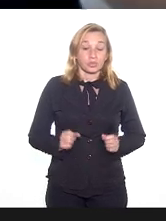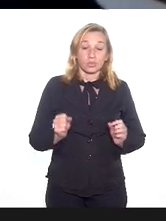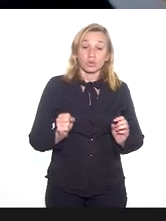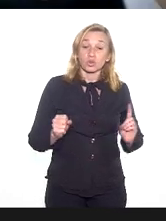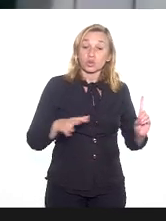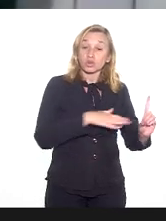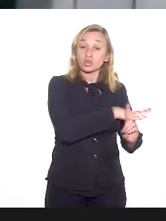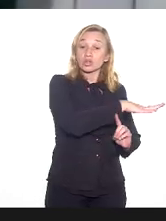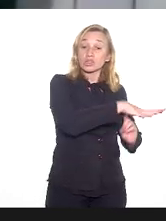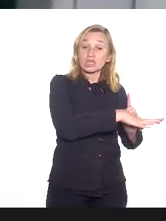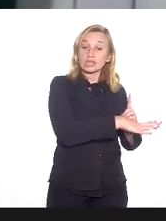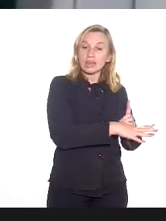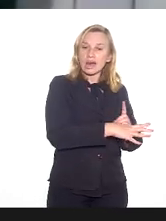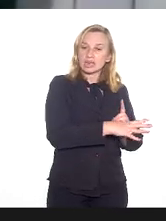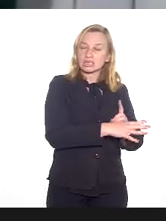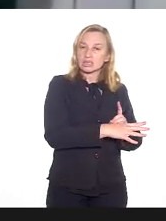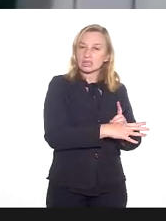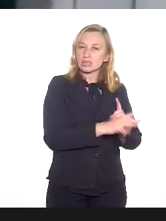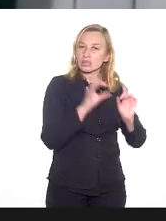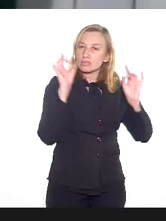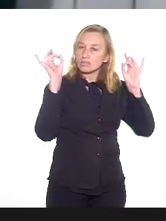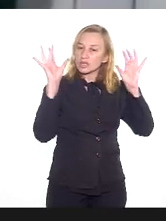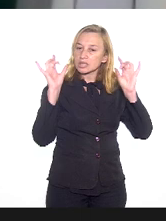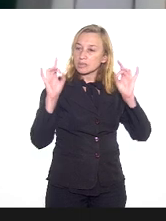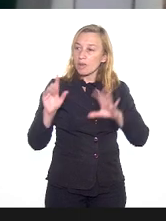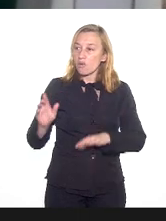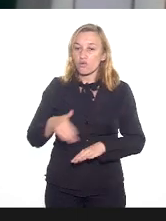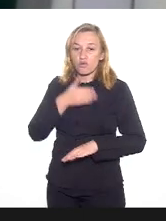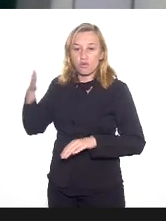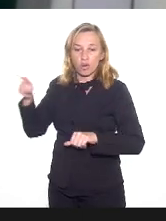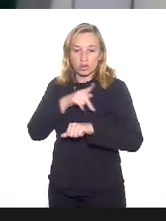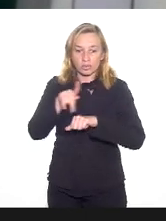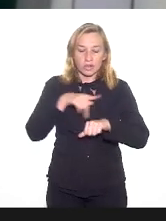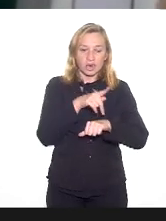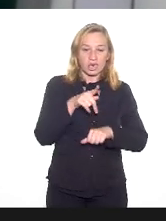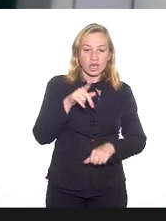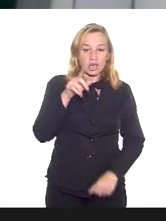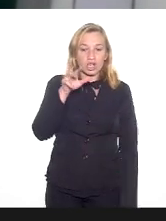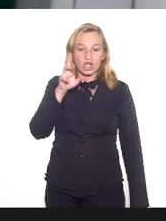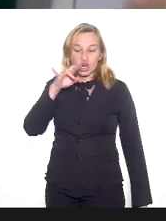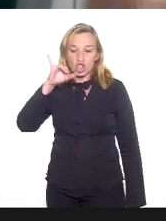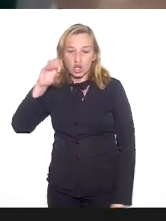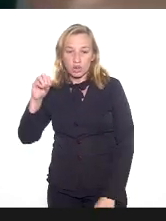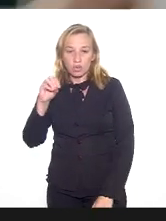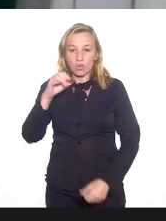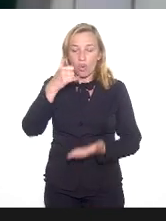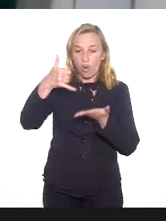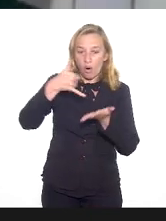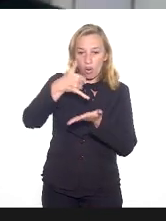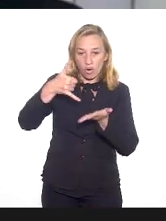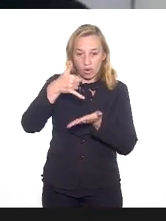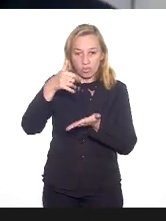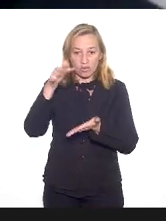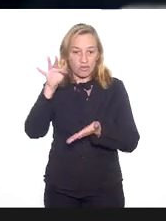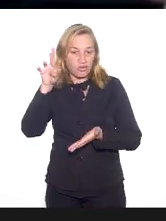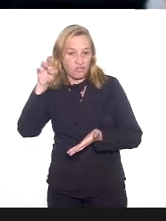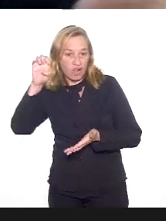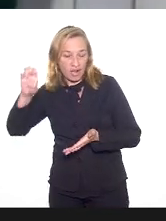de uma sociedade de propósito específico no exterior, a Rio Oil Finance Trust, né, que, na verdade,